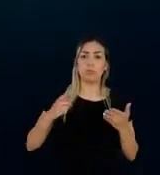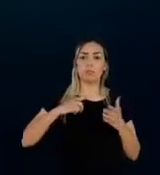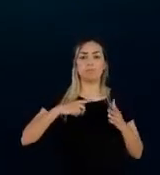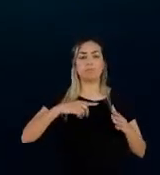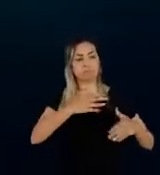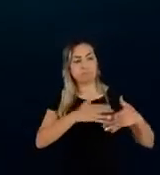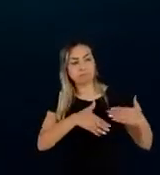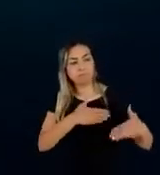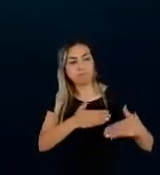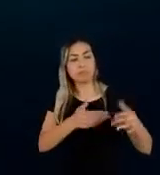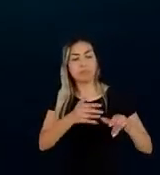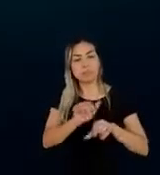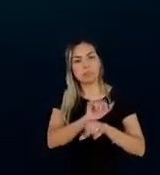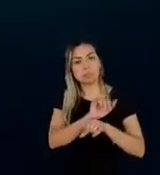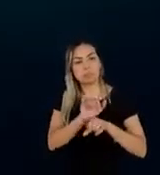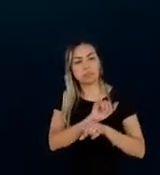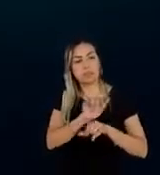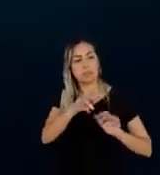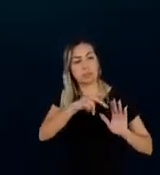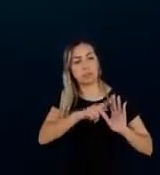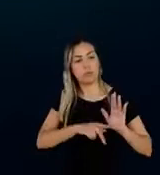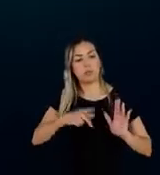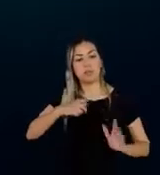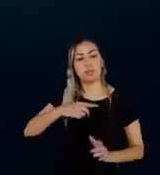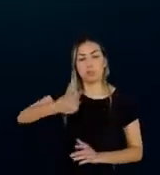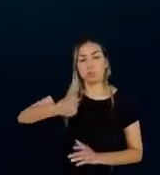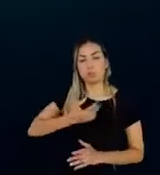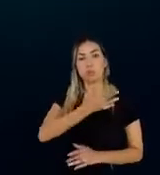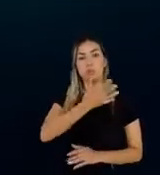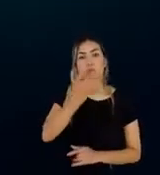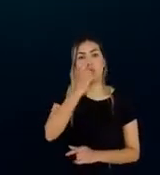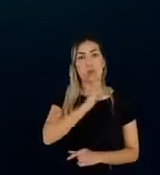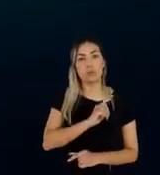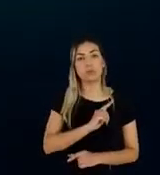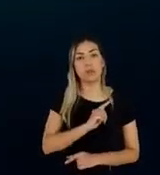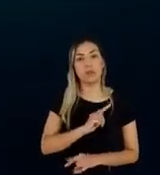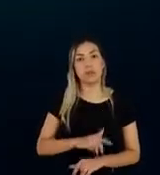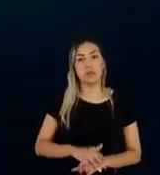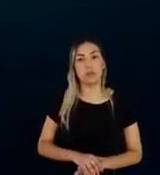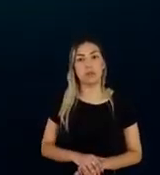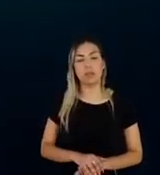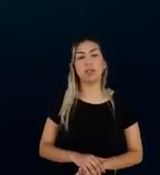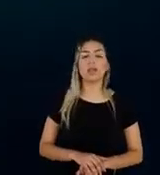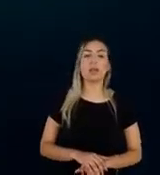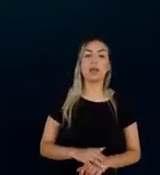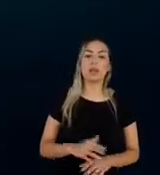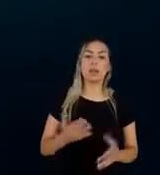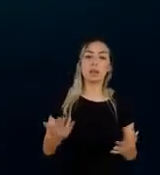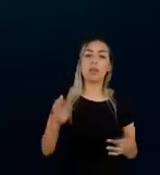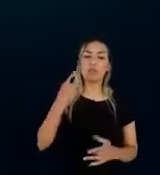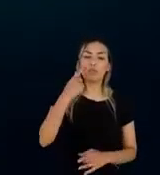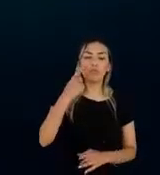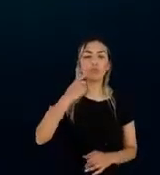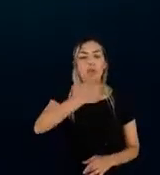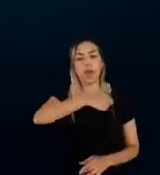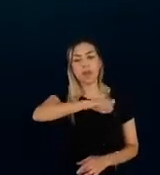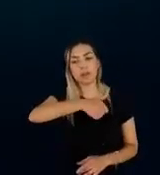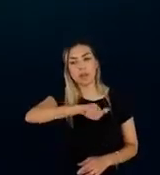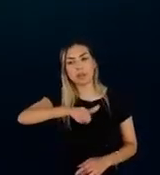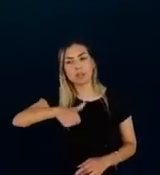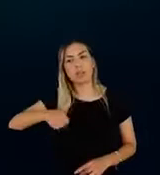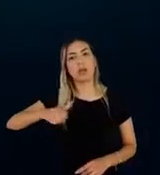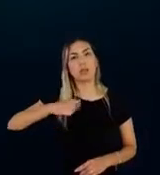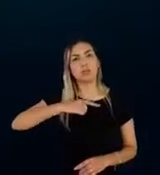planos estratégicos quadrienais de inovação, que periodicamente também eles vão ser analisados através de uma